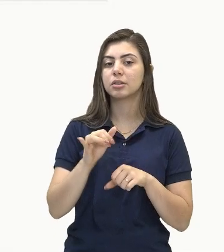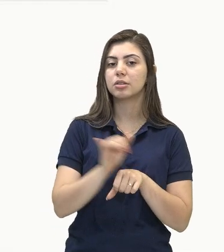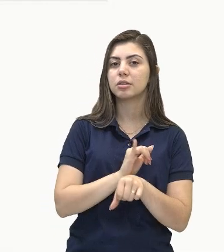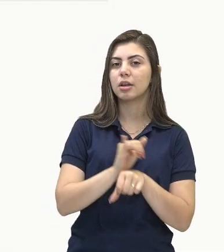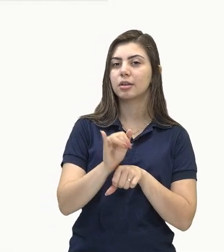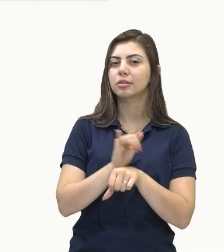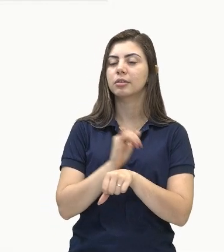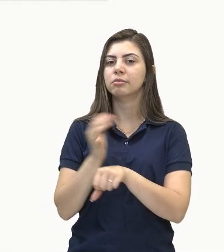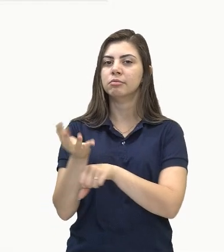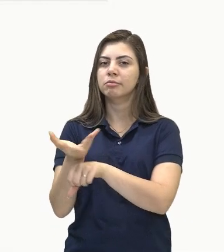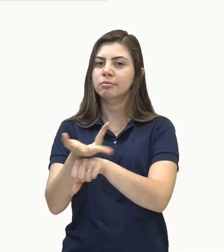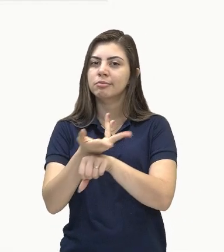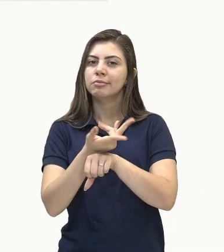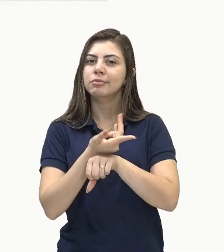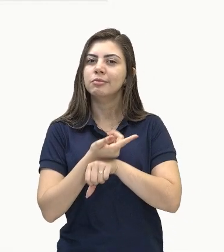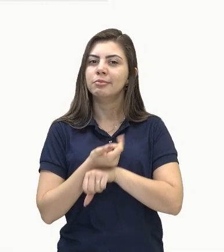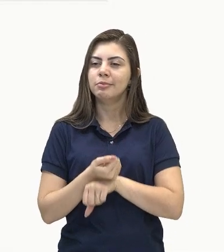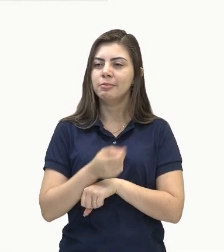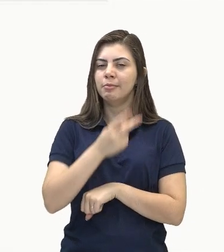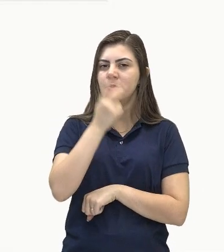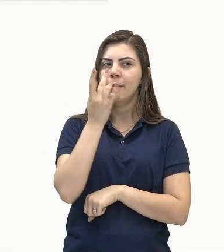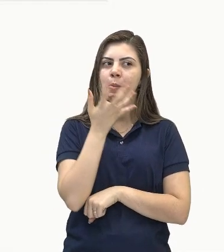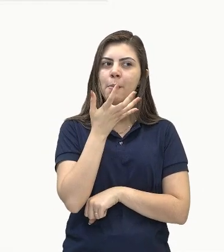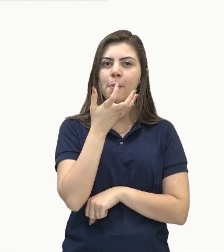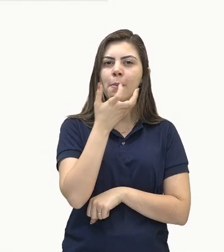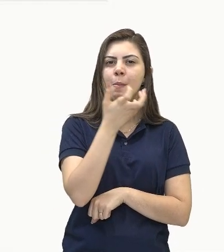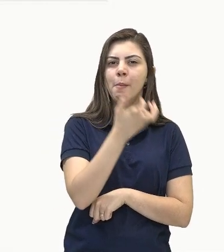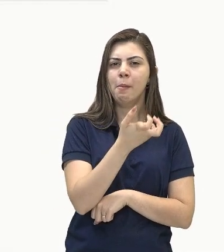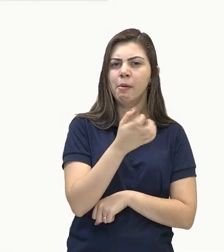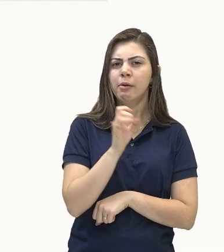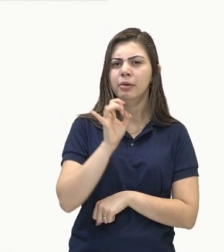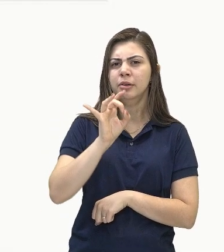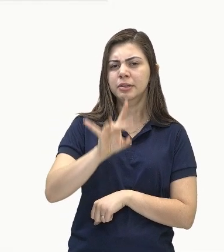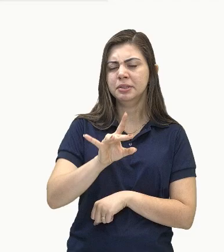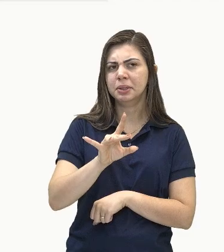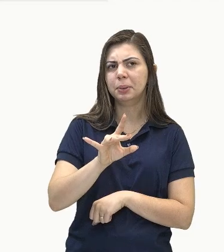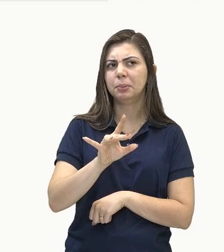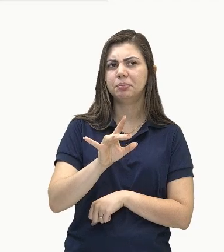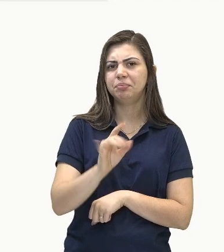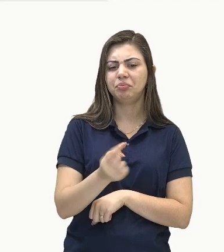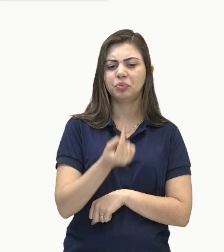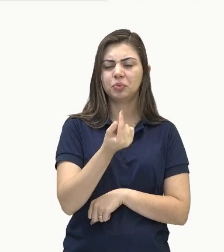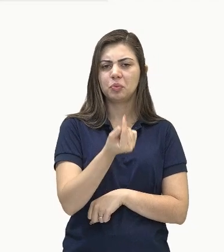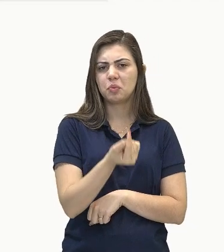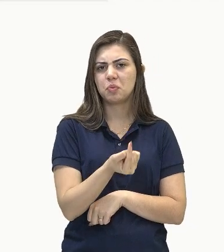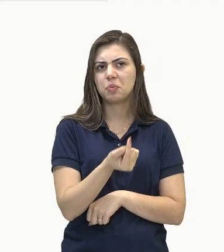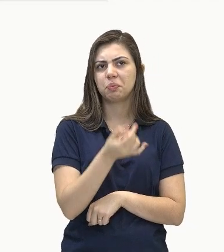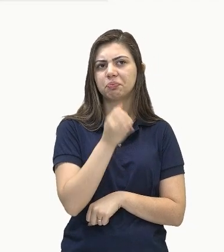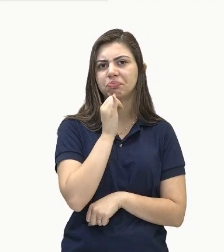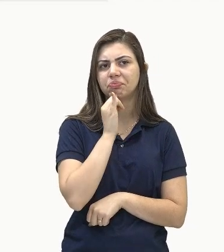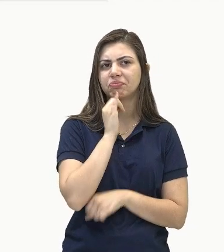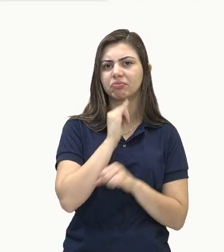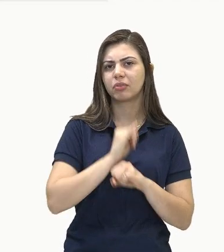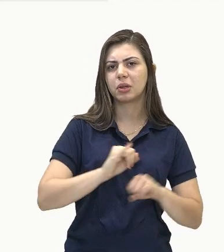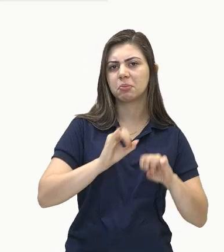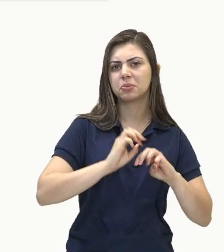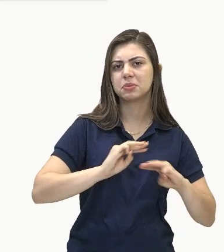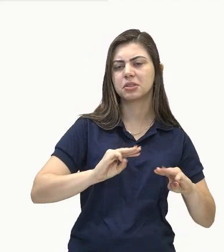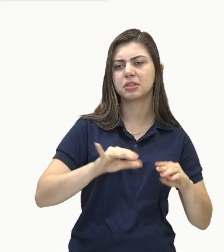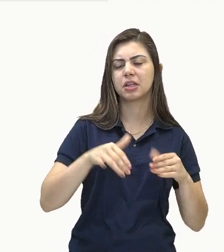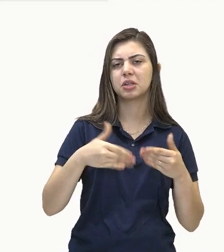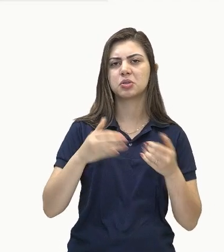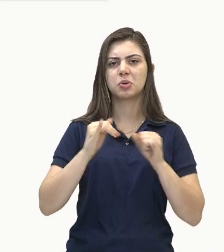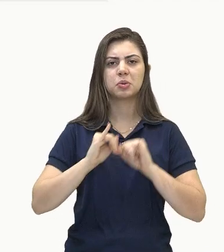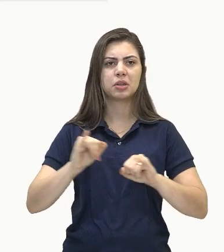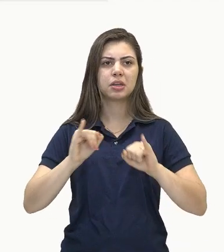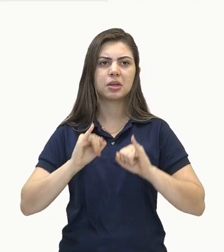persuasivas, né? O convencimento, a persuasão não vai estar presente única e exclusivamente na publicidade, nas